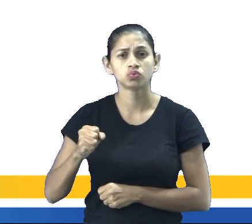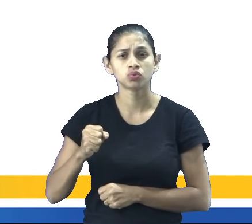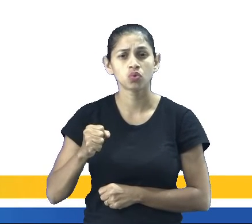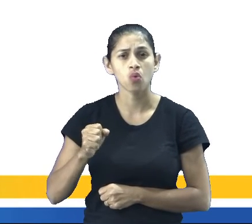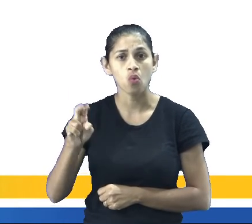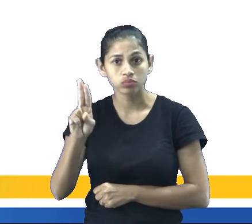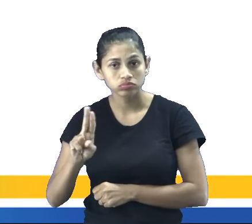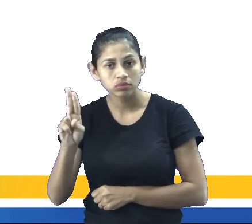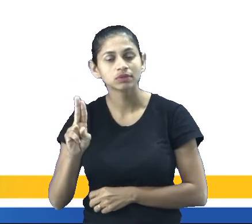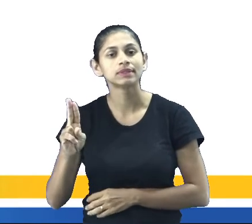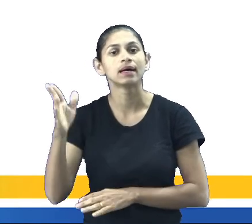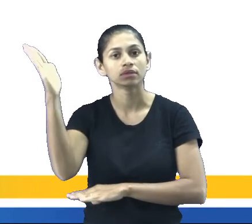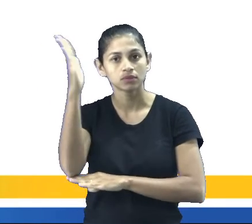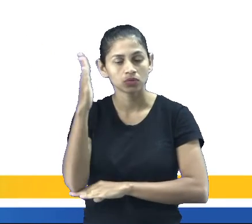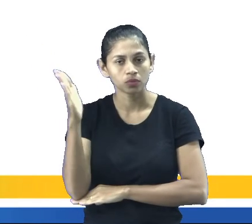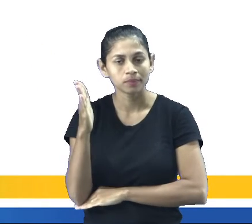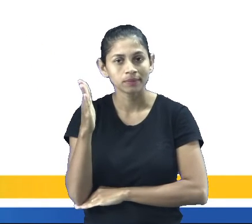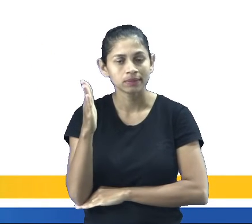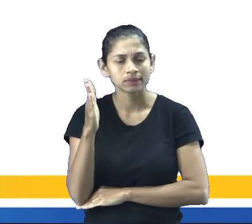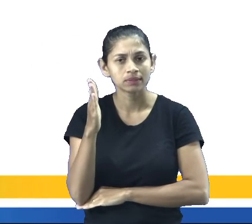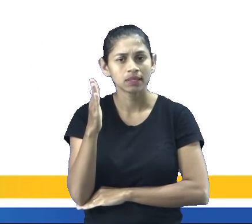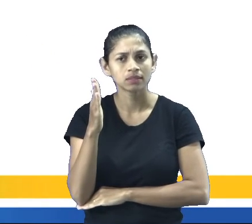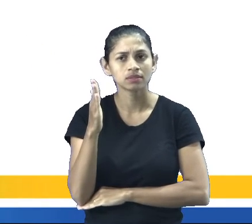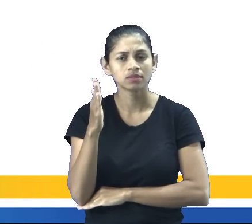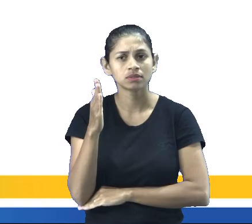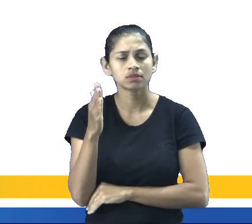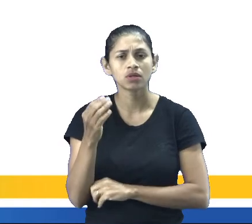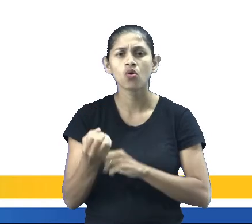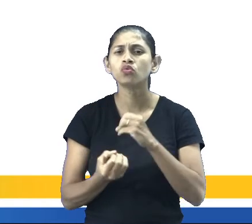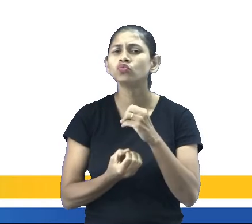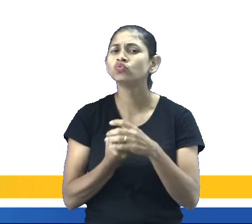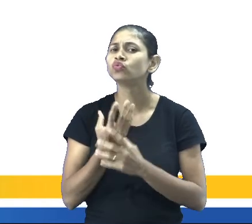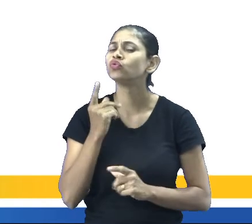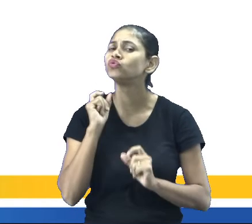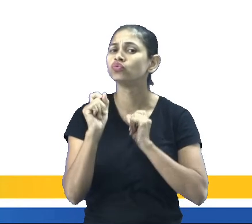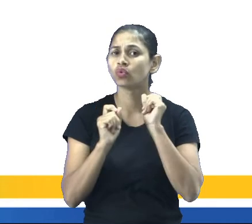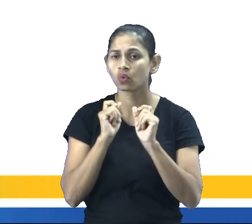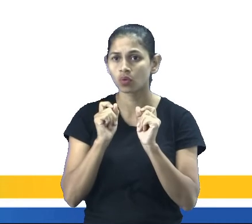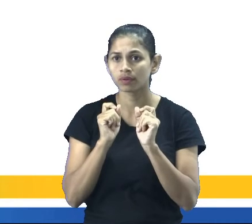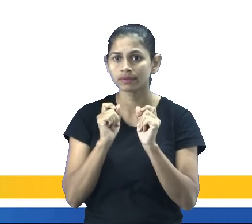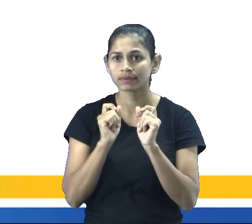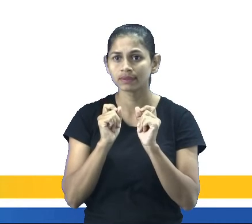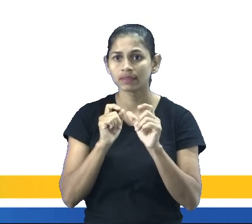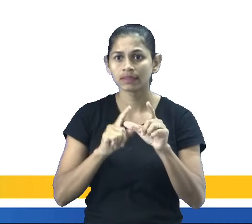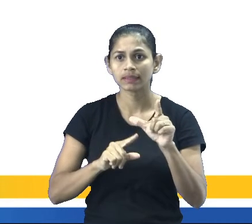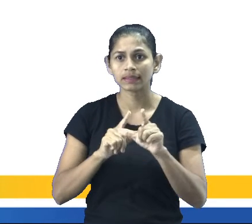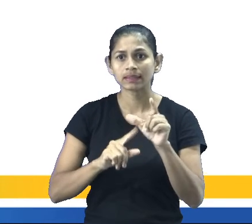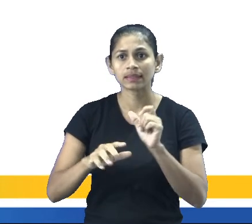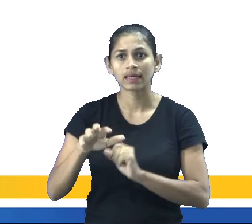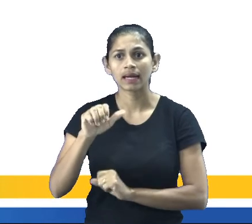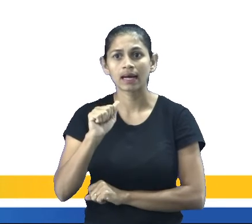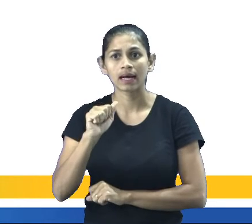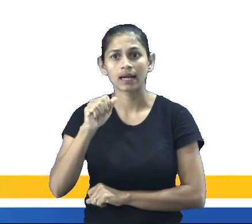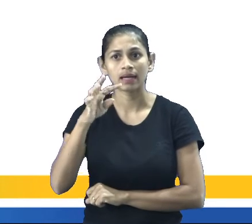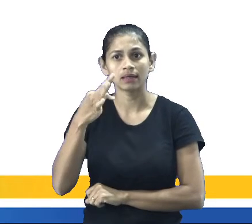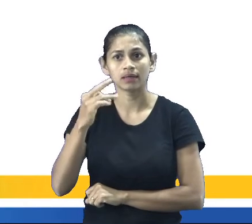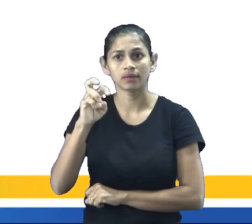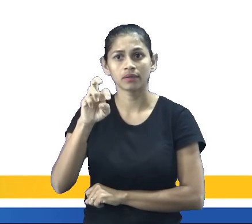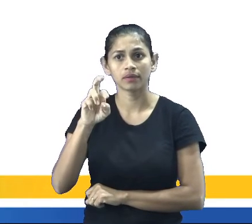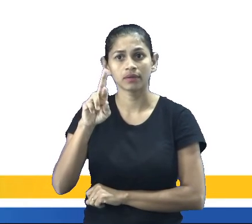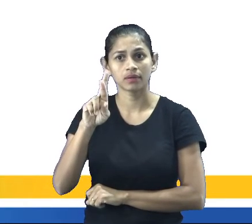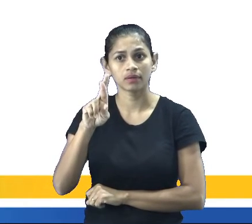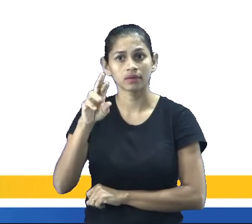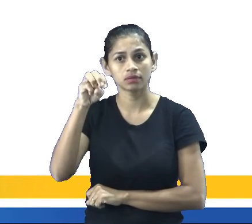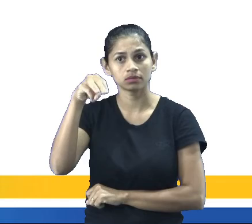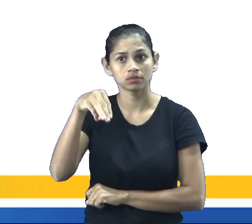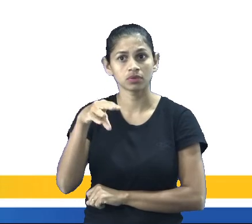procedência das usinas, e aí vem a pergunta. Então, a letra A é a termoelétrica, devido à abundância de florestas tropicais